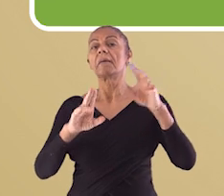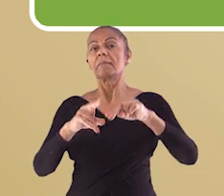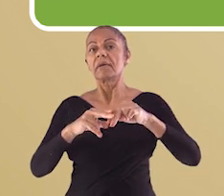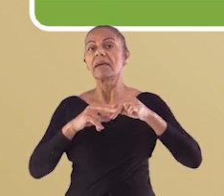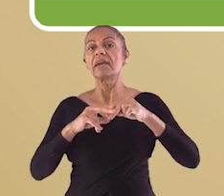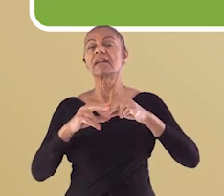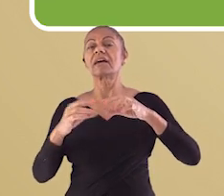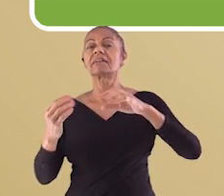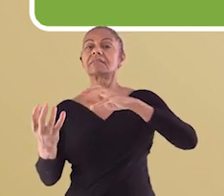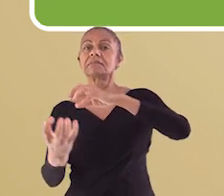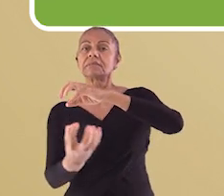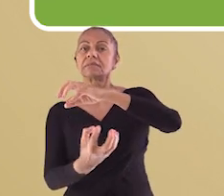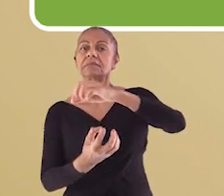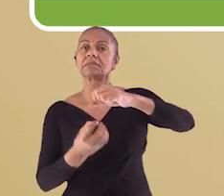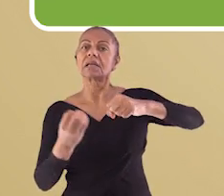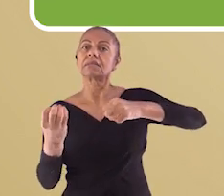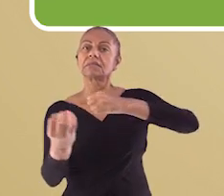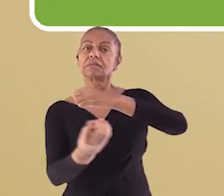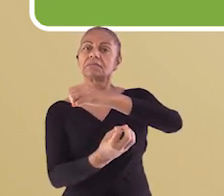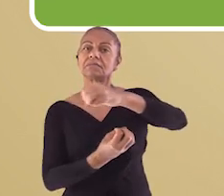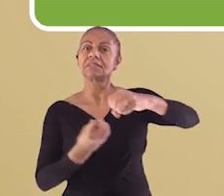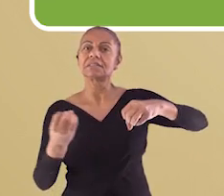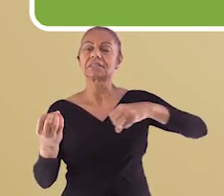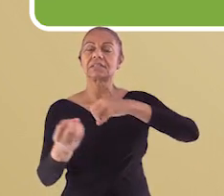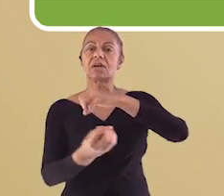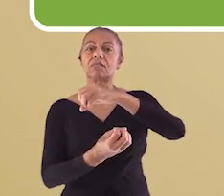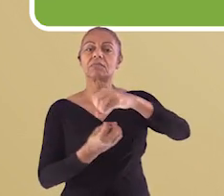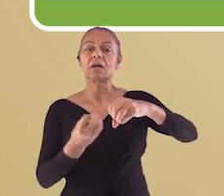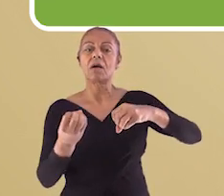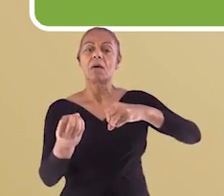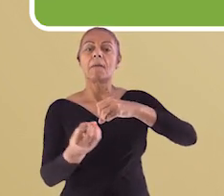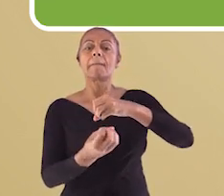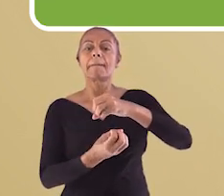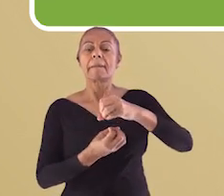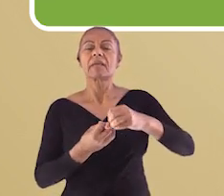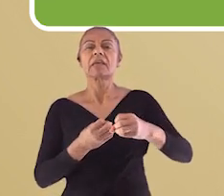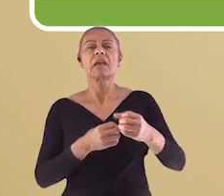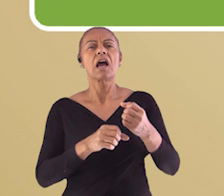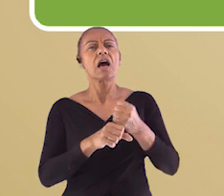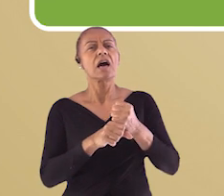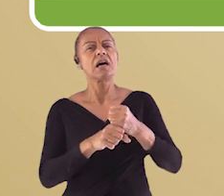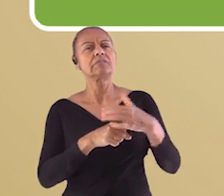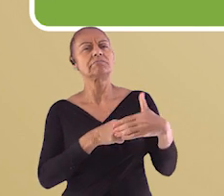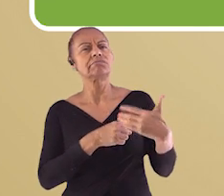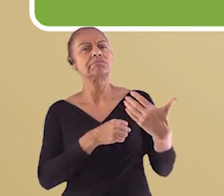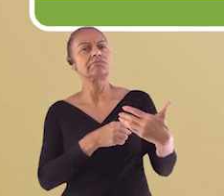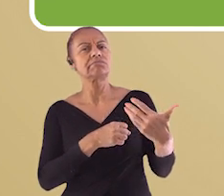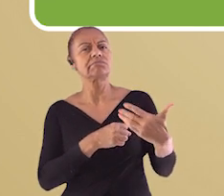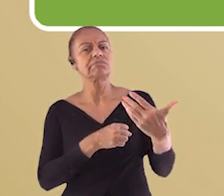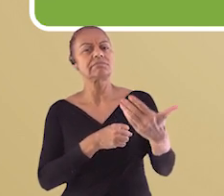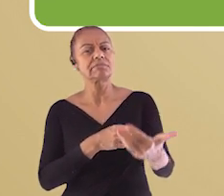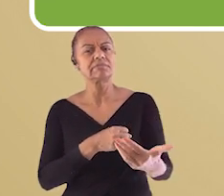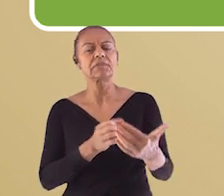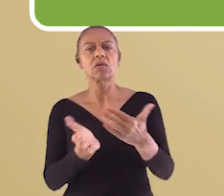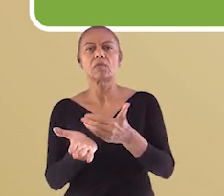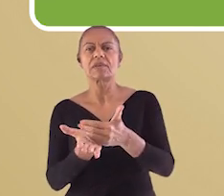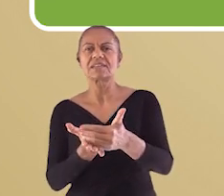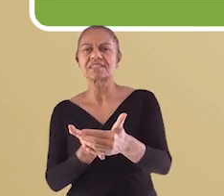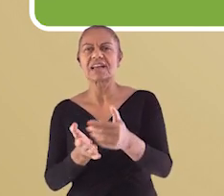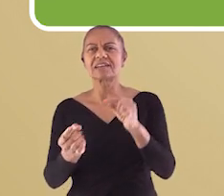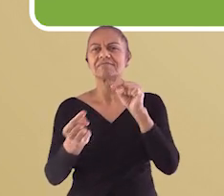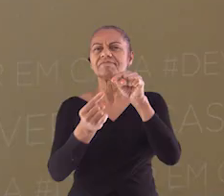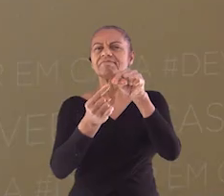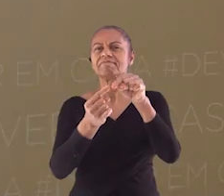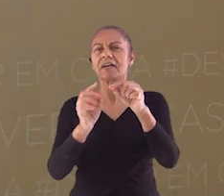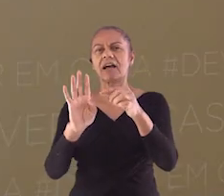as estações do ano, evitando que, com o passar dos anos, deixasse de ter seu início coincidindo com as datas do